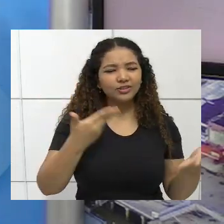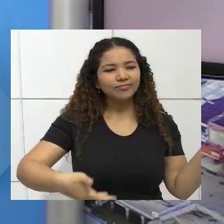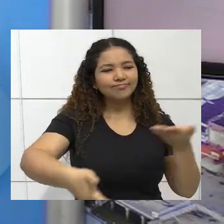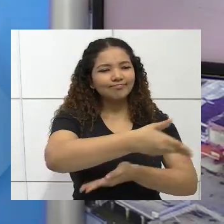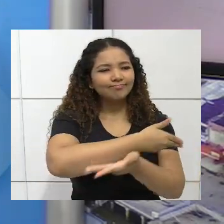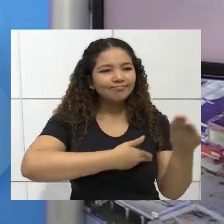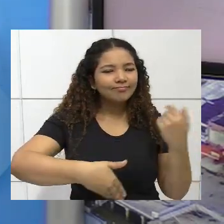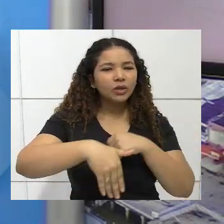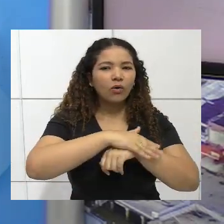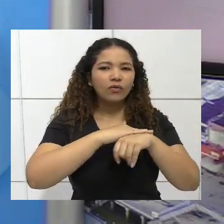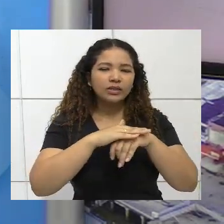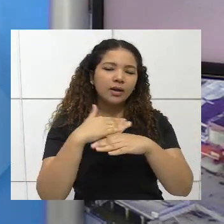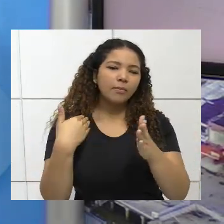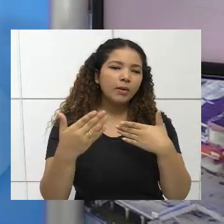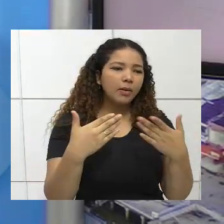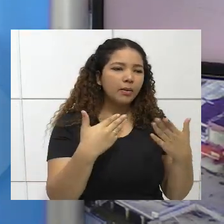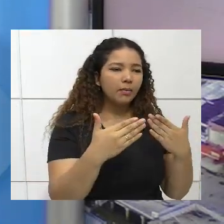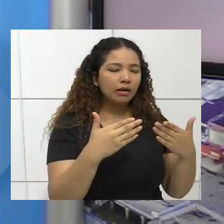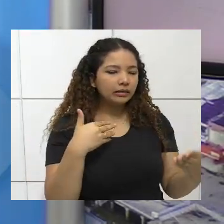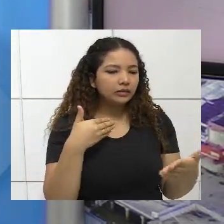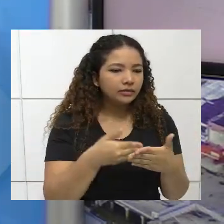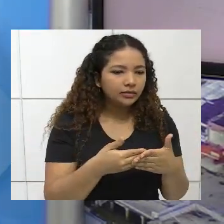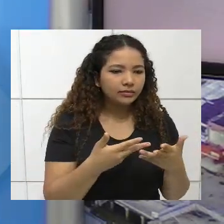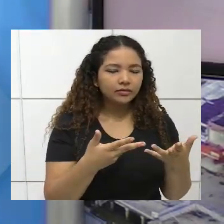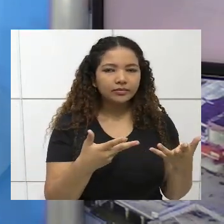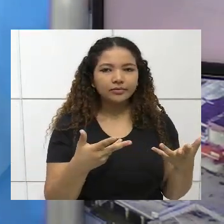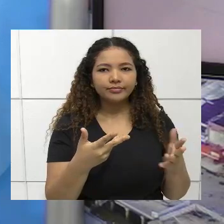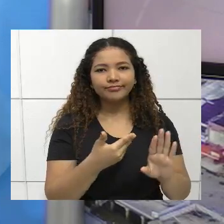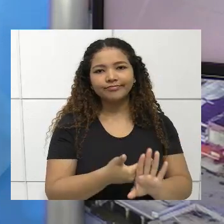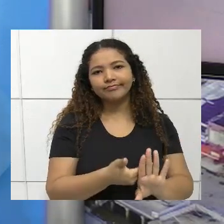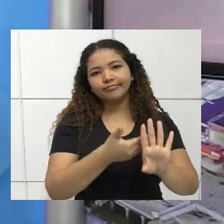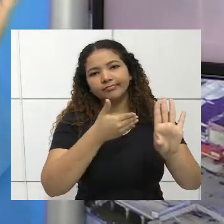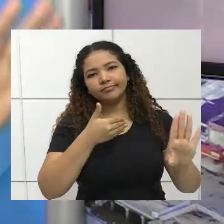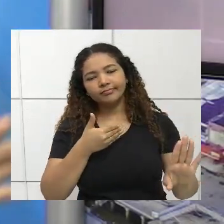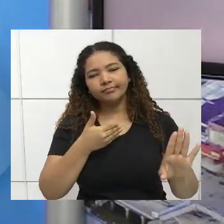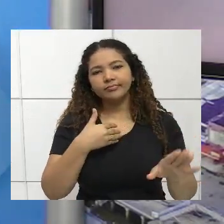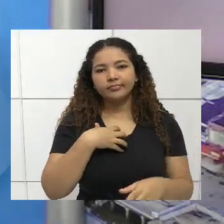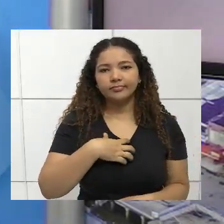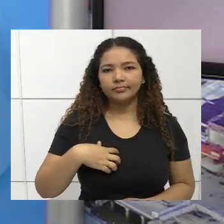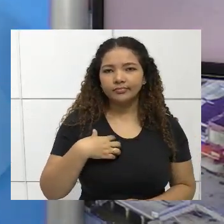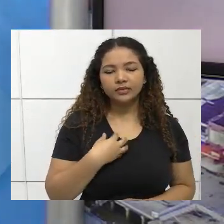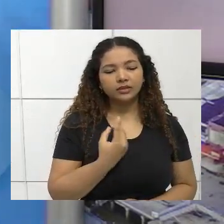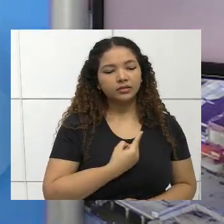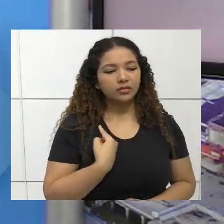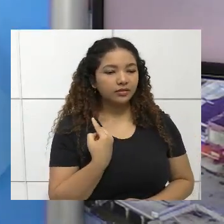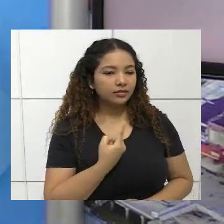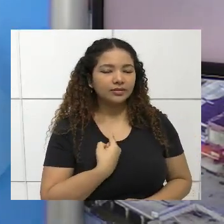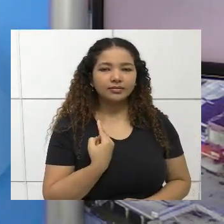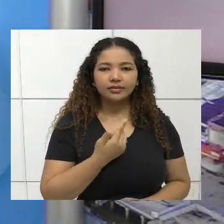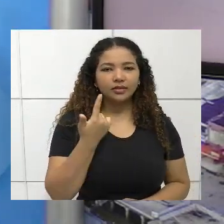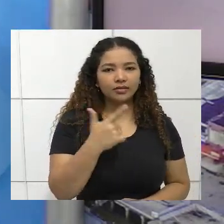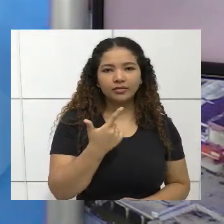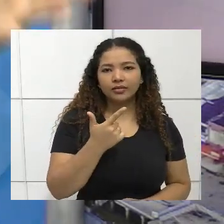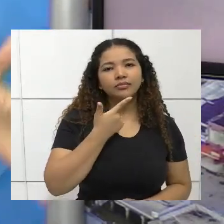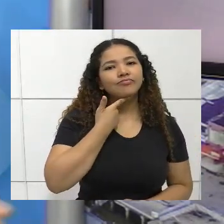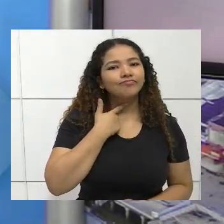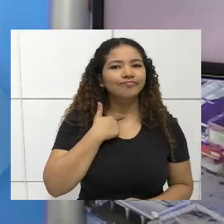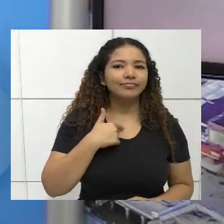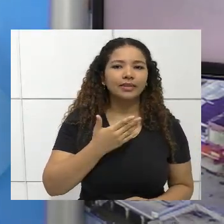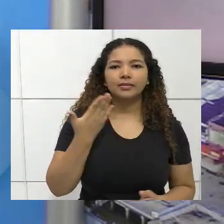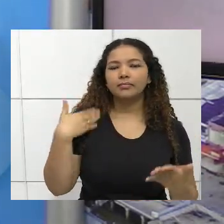que conversava, a partir de um certo momento começou a se afastar dessa convivência familiar. Já não tem mais vontade de